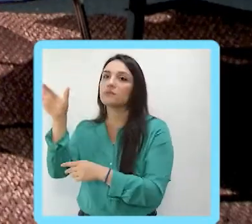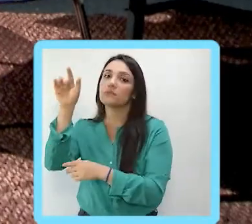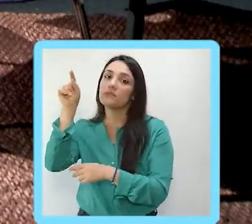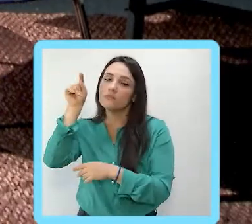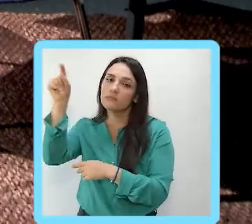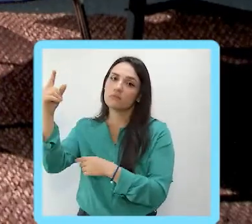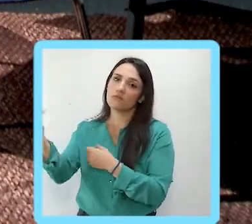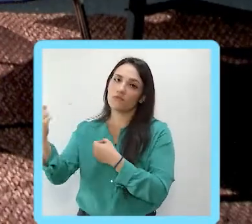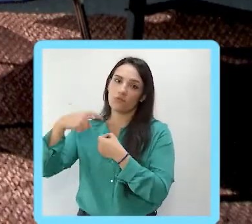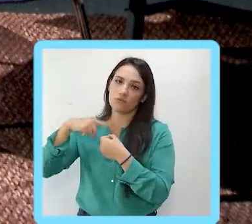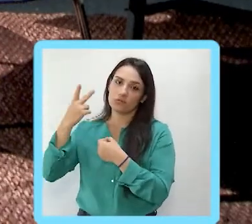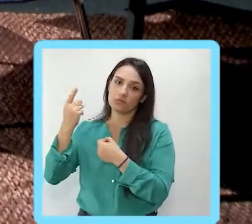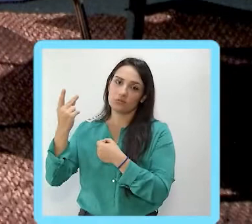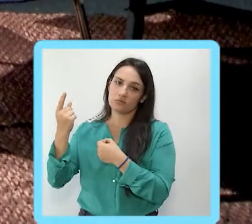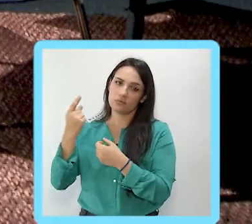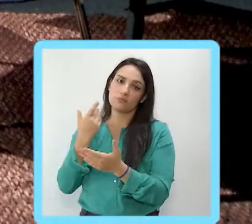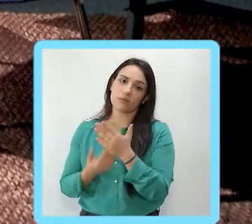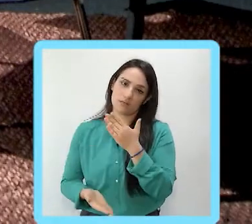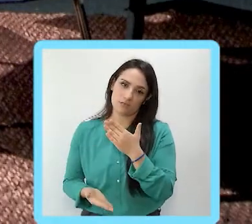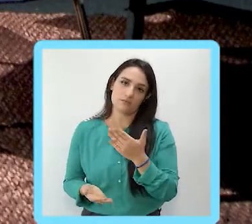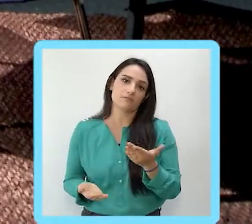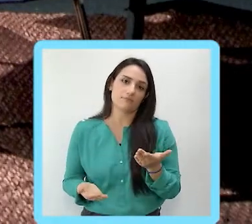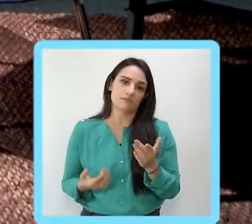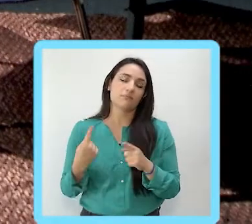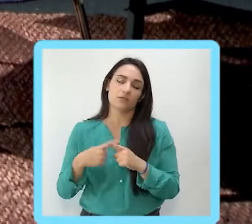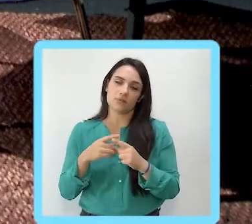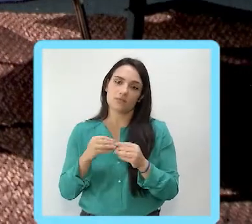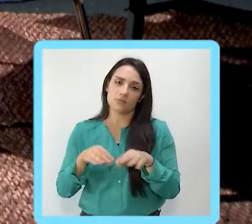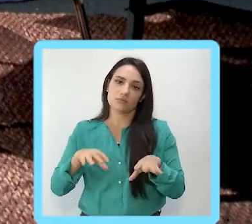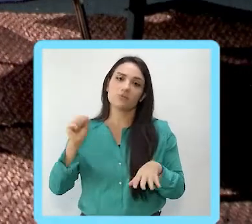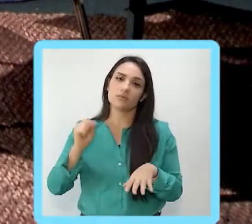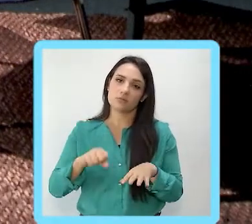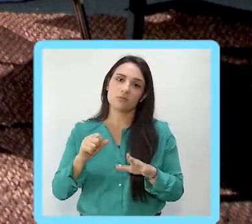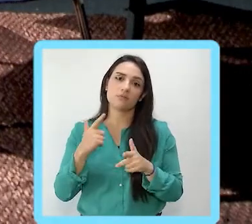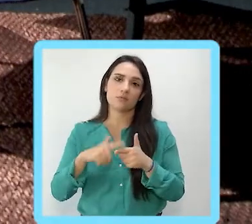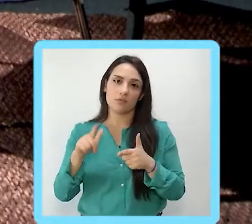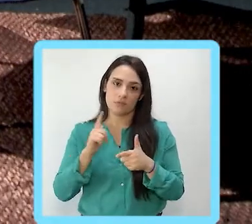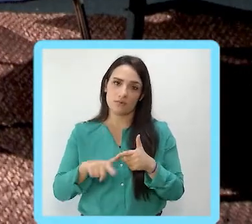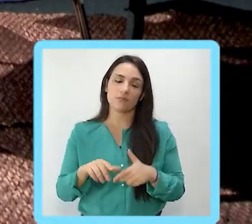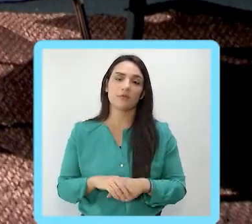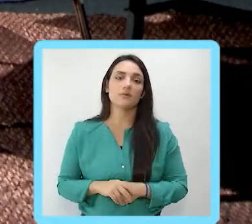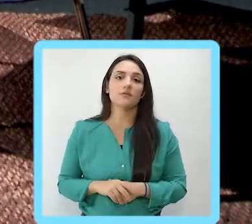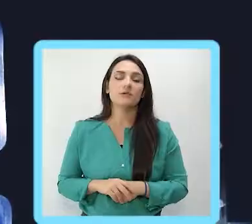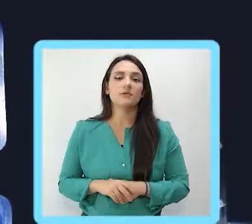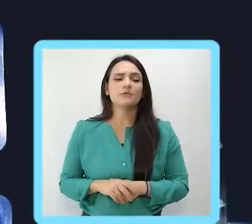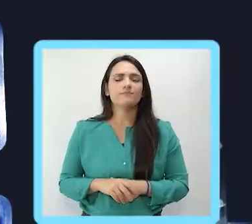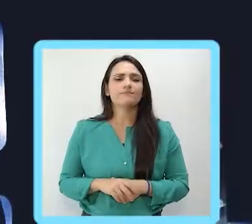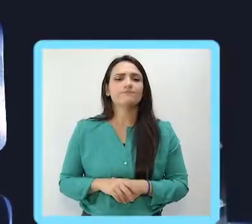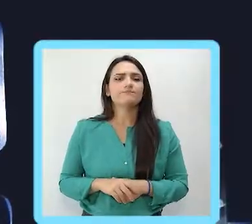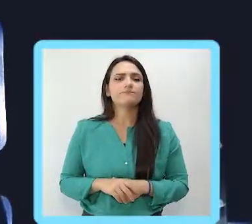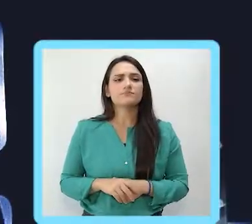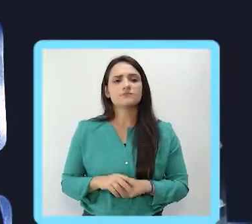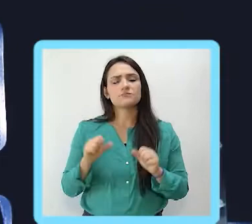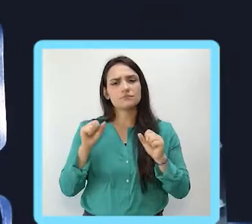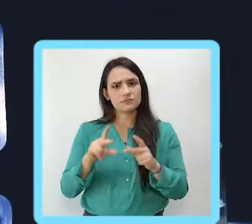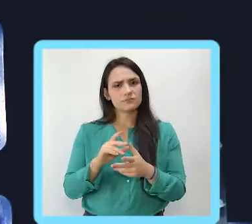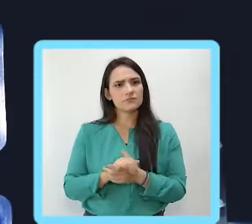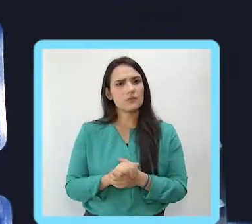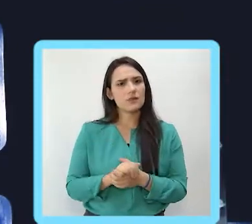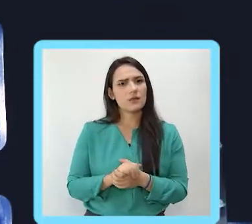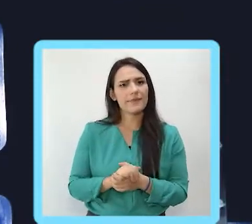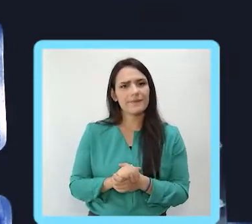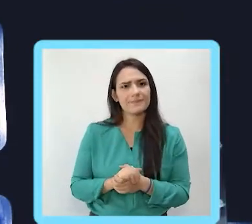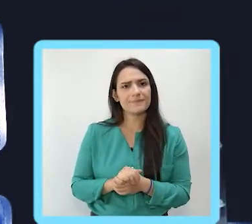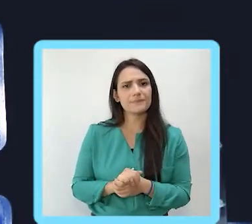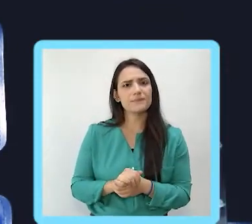a recomposição orçamentária do Estado, né, que é impactado nessas questões de saúde grandemente. Doutora Fabiana, nessa área da saúde, a